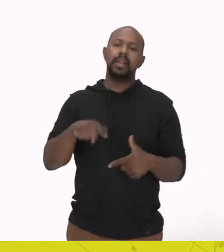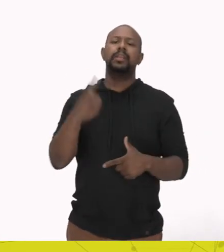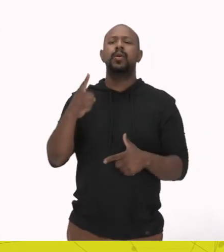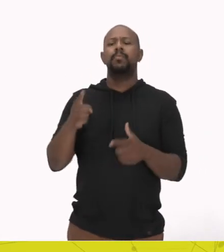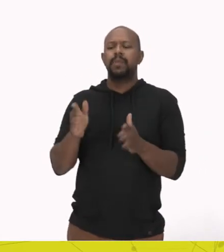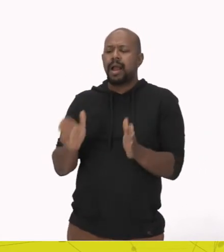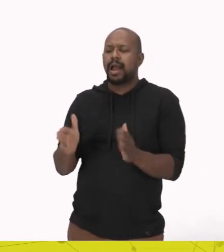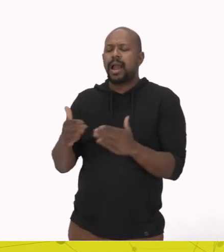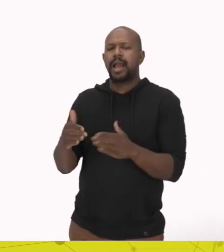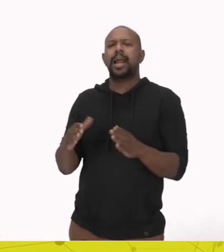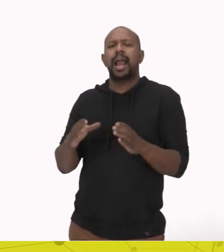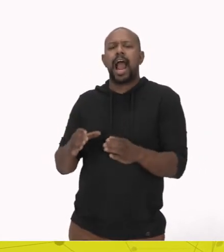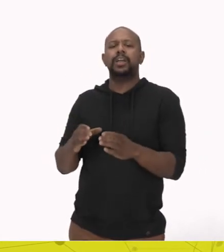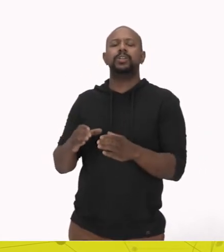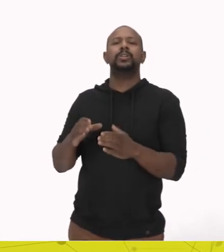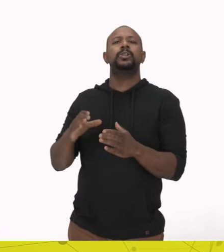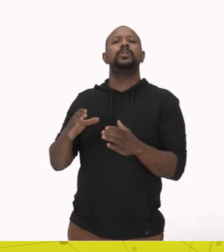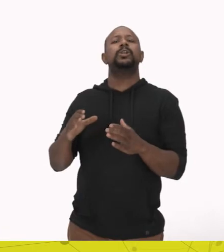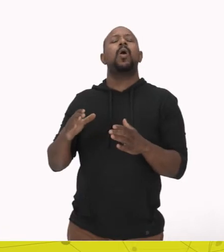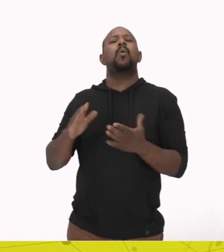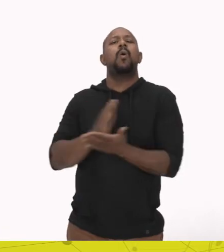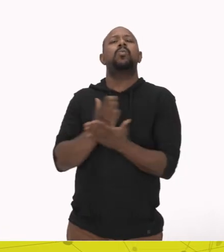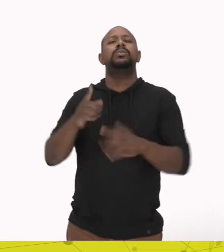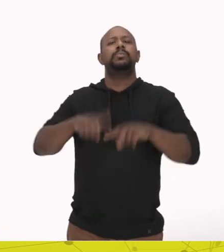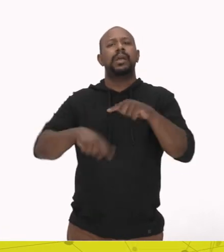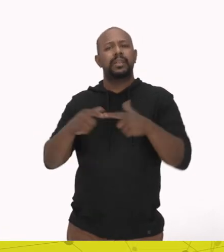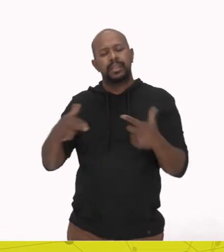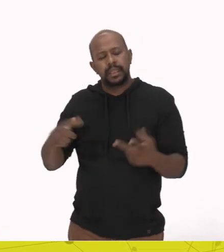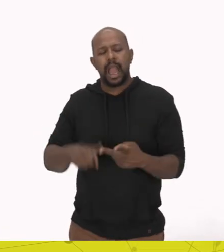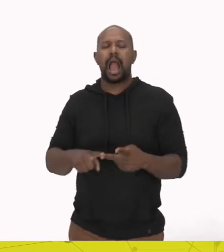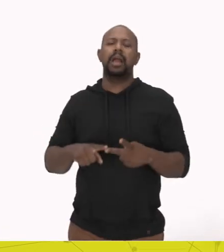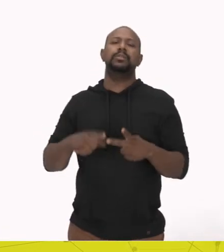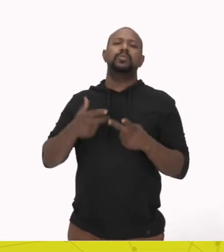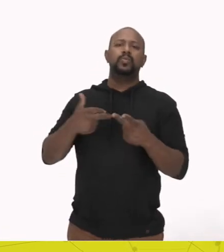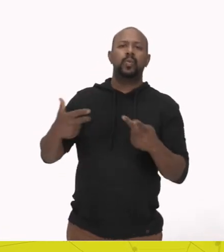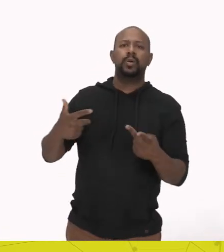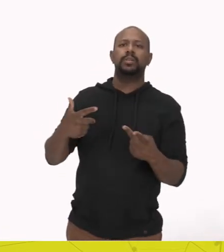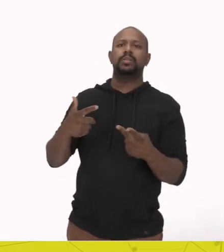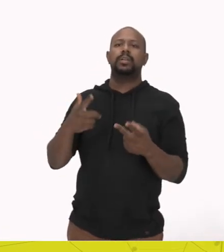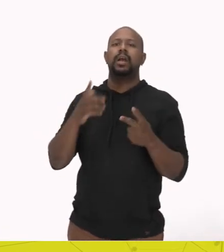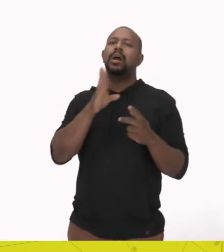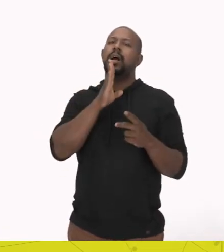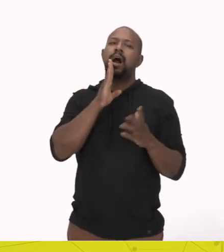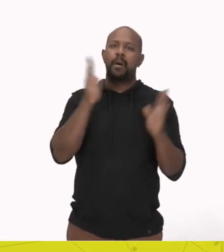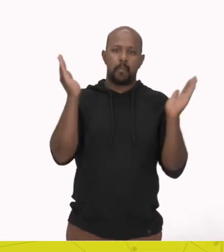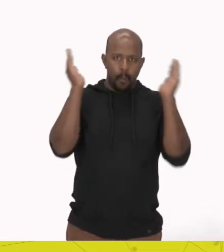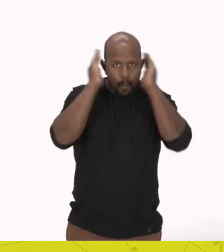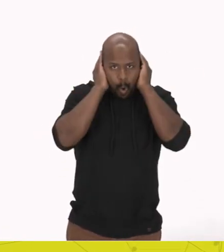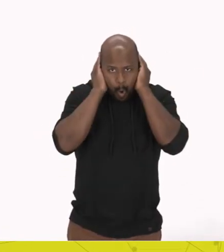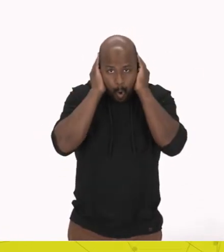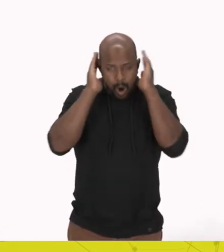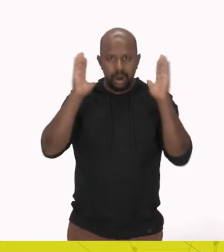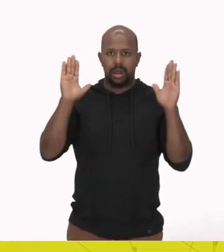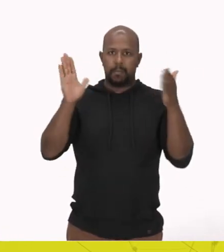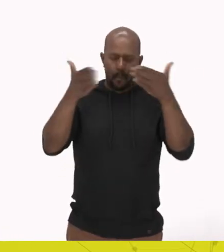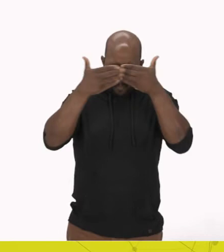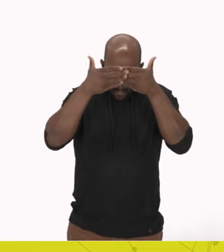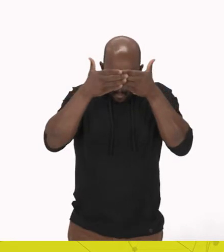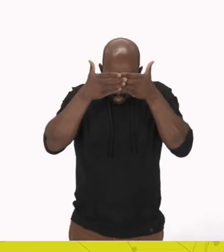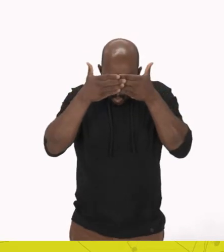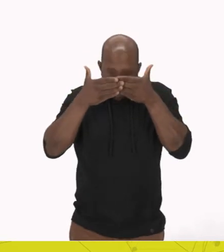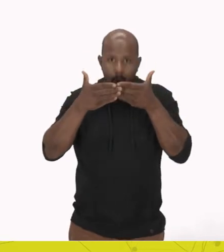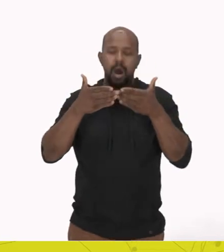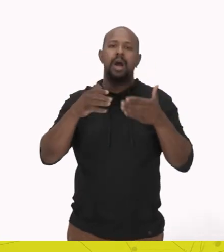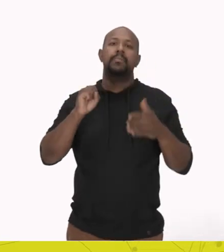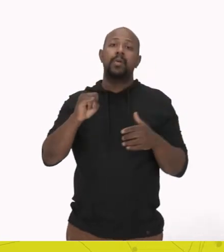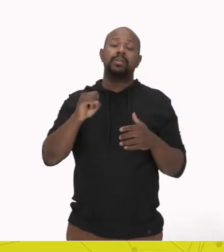atuam é ter uma caixinha com alguns materiais, objetos, tampões de ouvido, tampões de